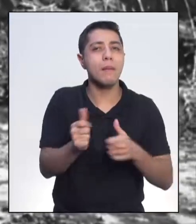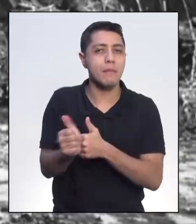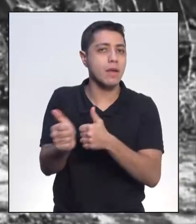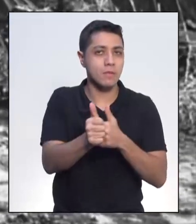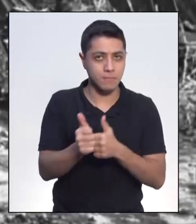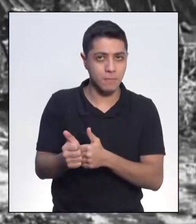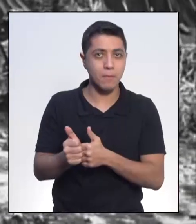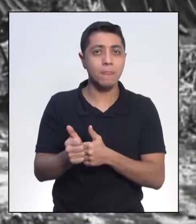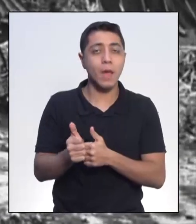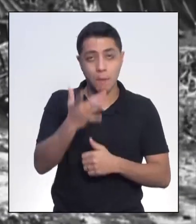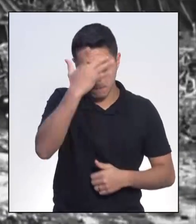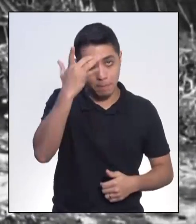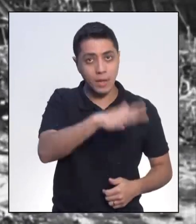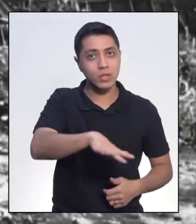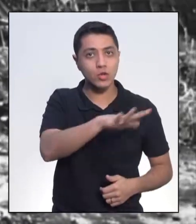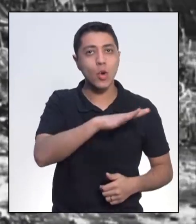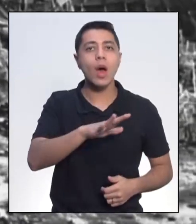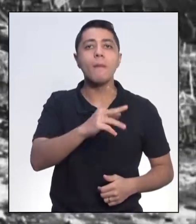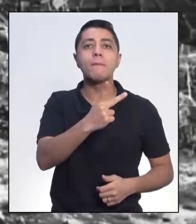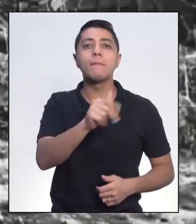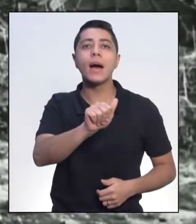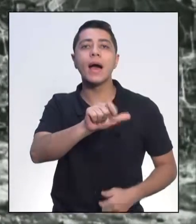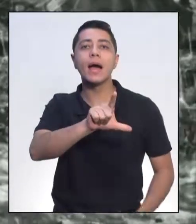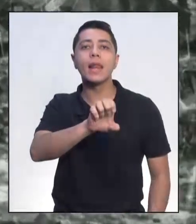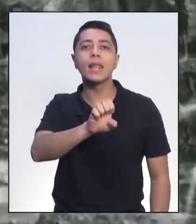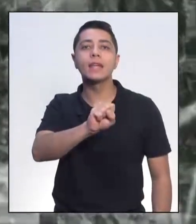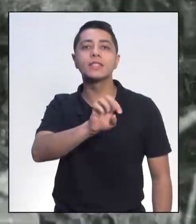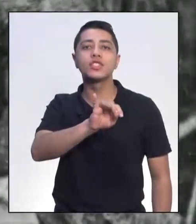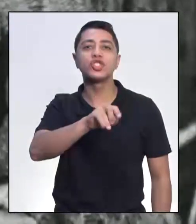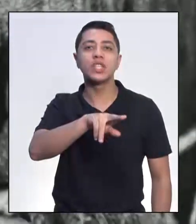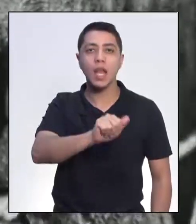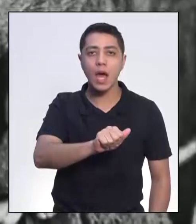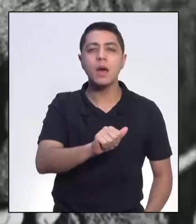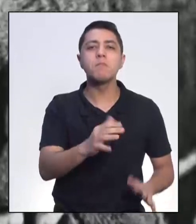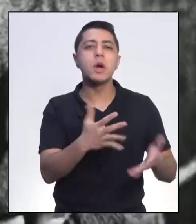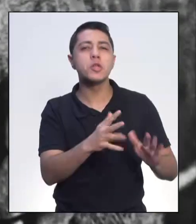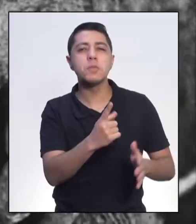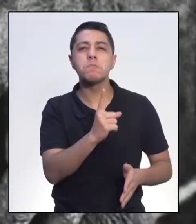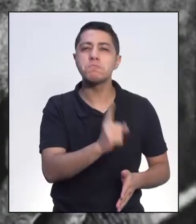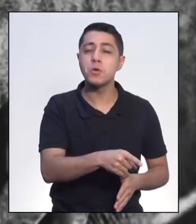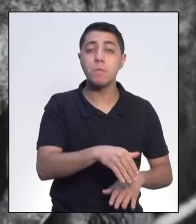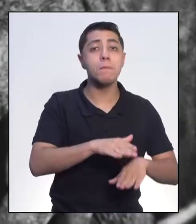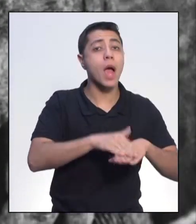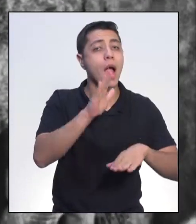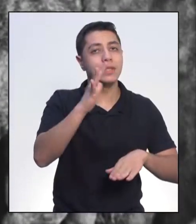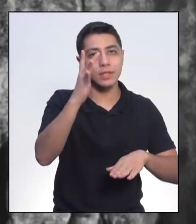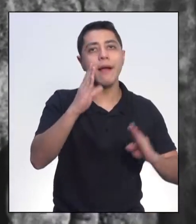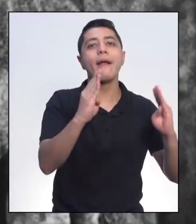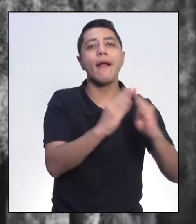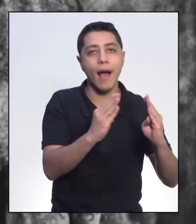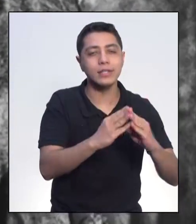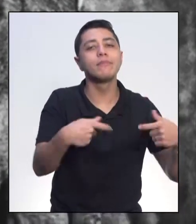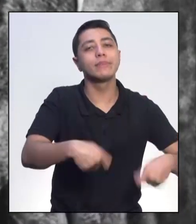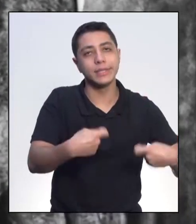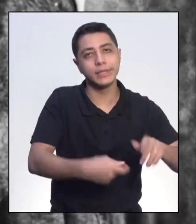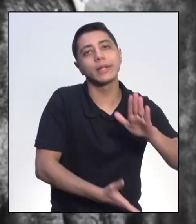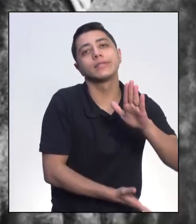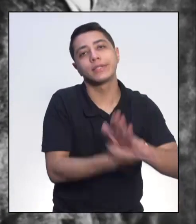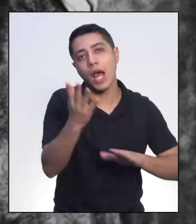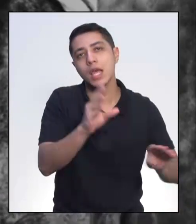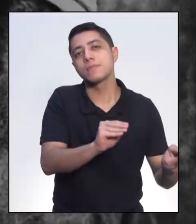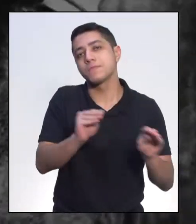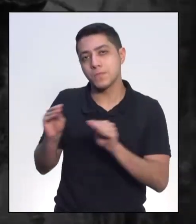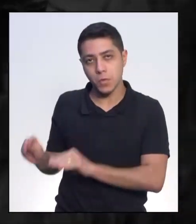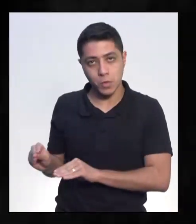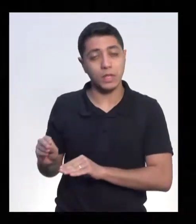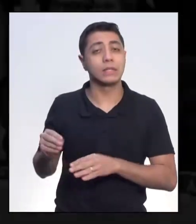mil palestinos foram deslocados de suas casas, cerca de metade deles pela segunda vez desde 1948.